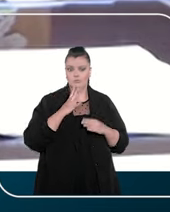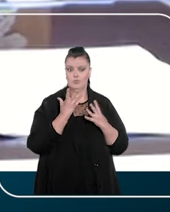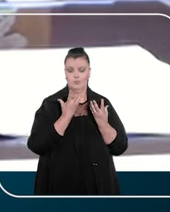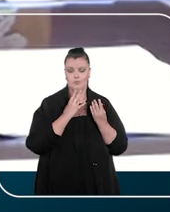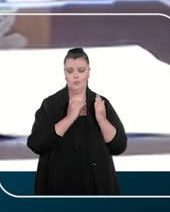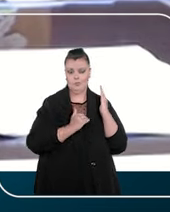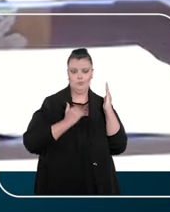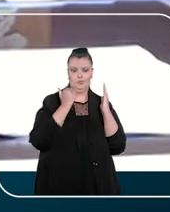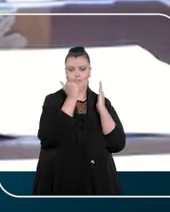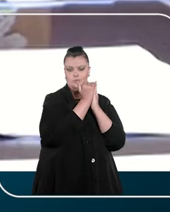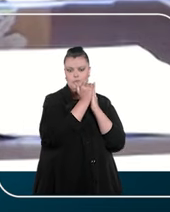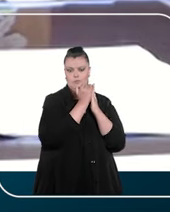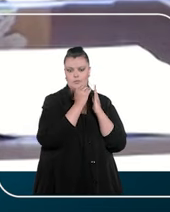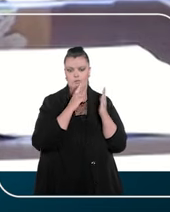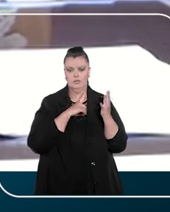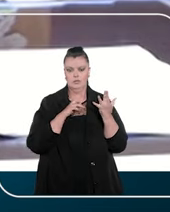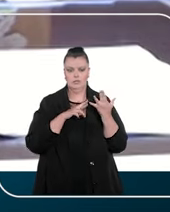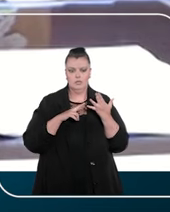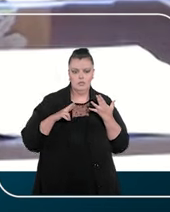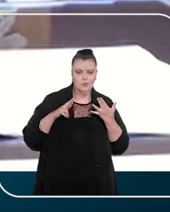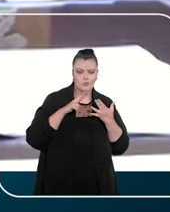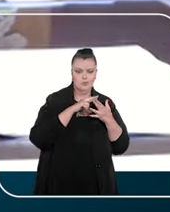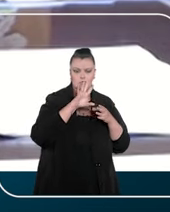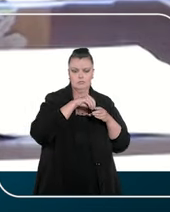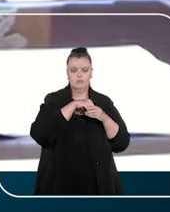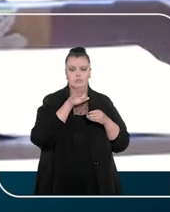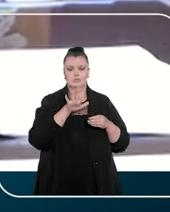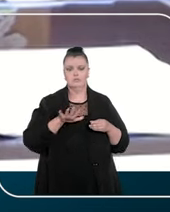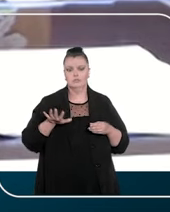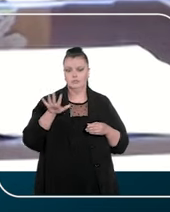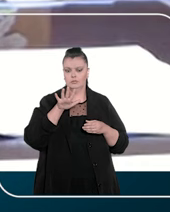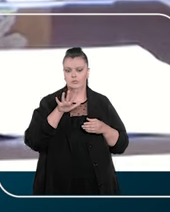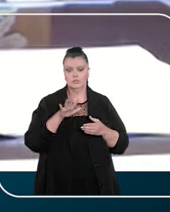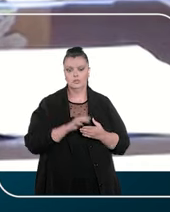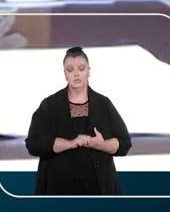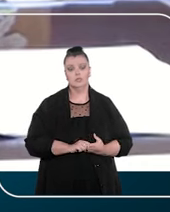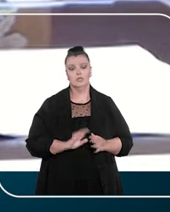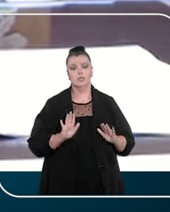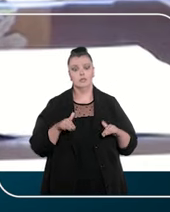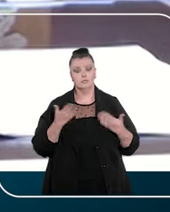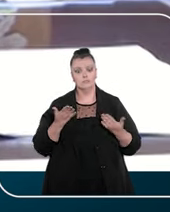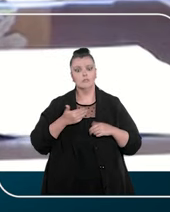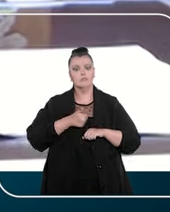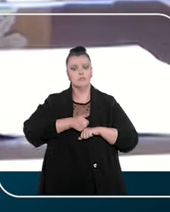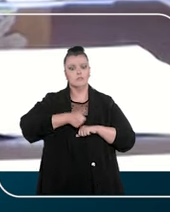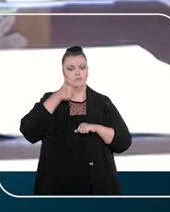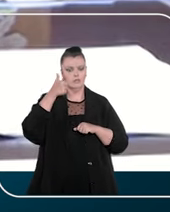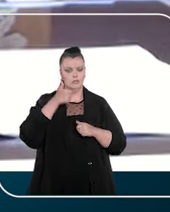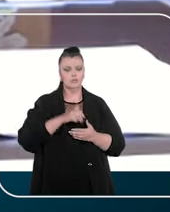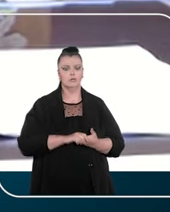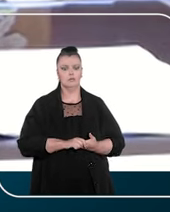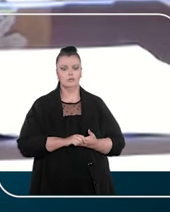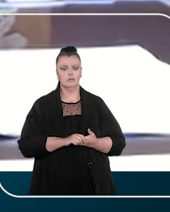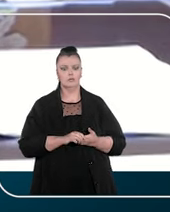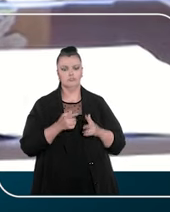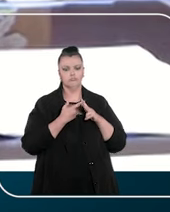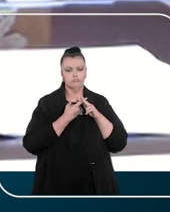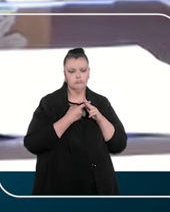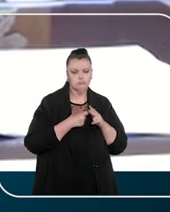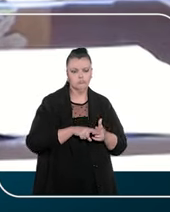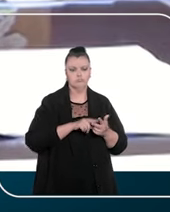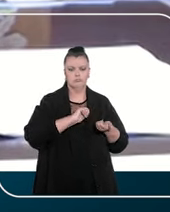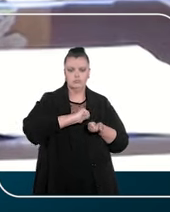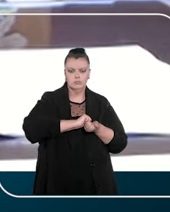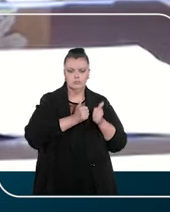grau recursal que não se esgota, ela precisa ser melhor examinada e ensinada,